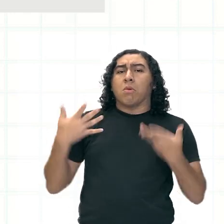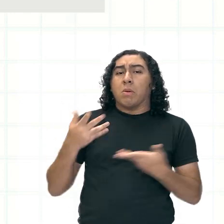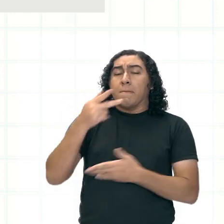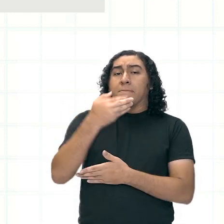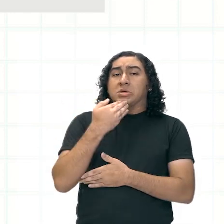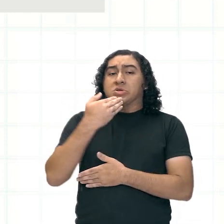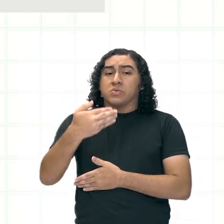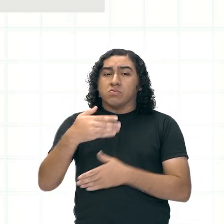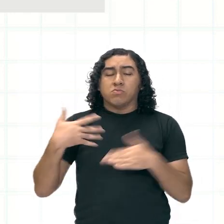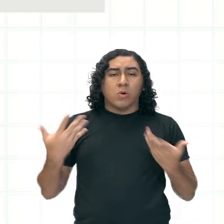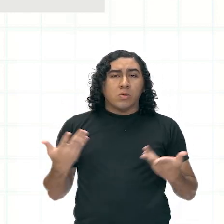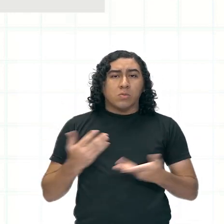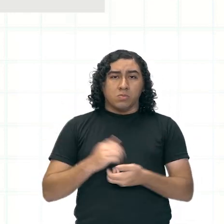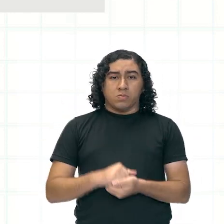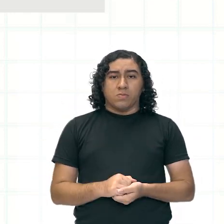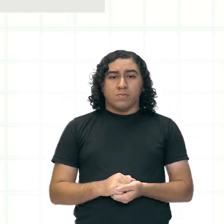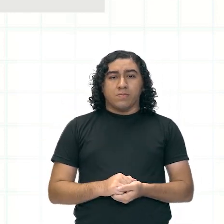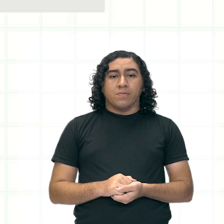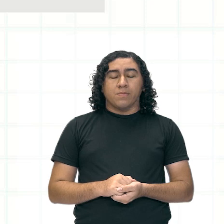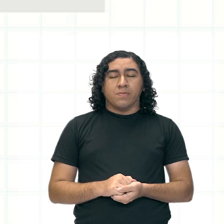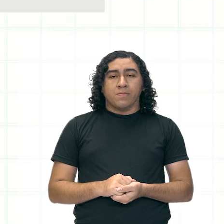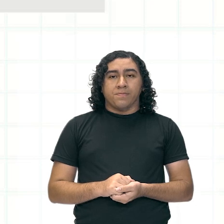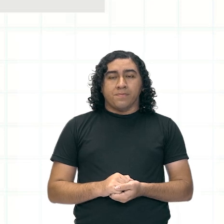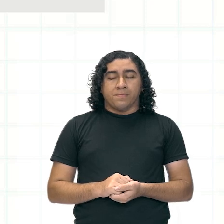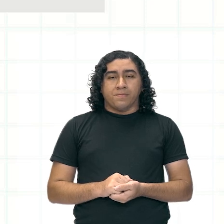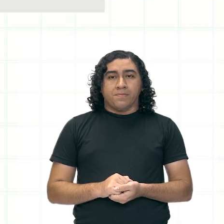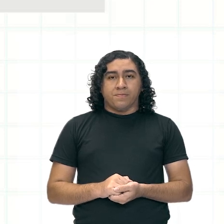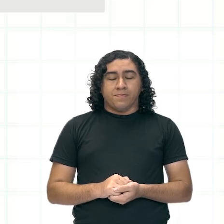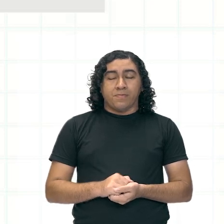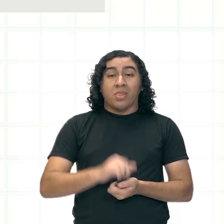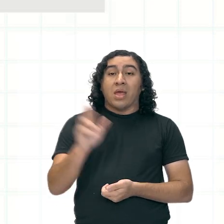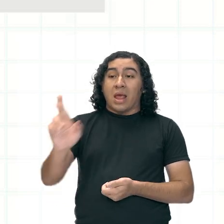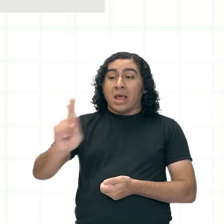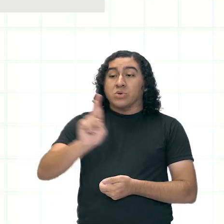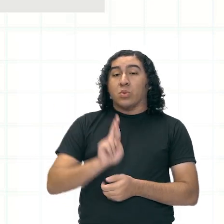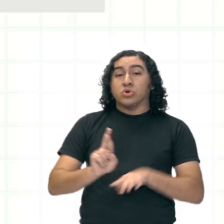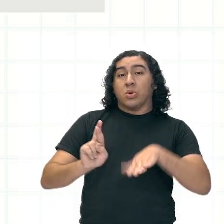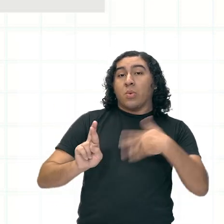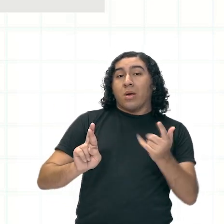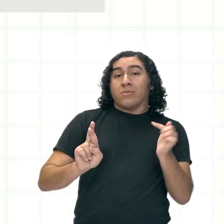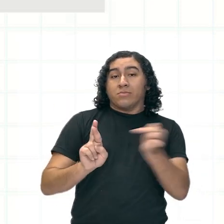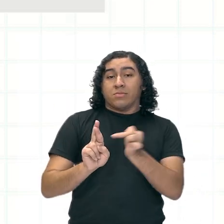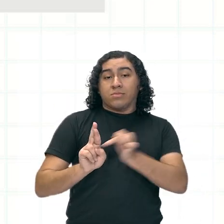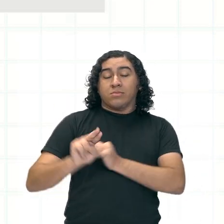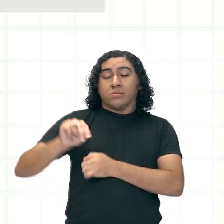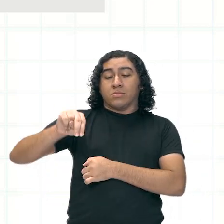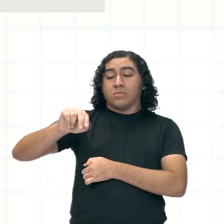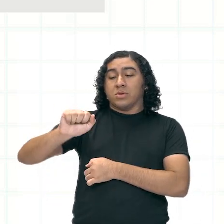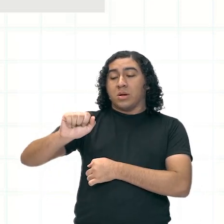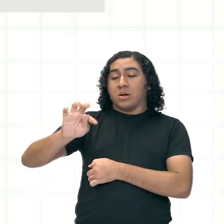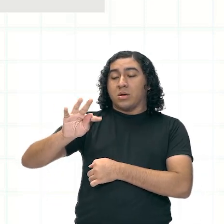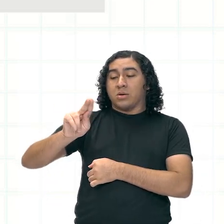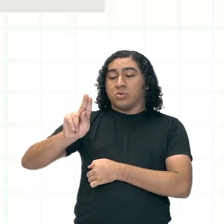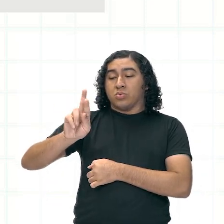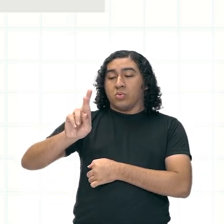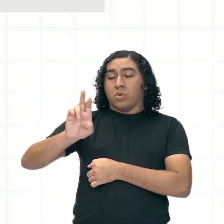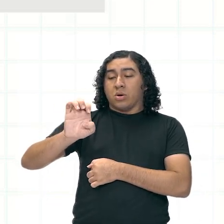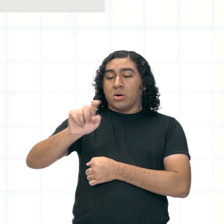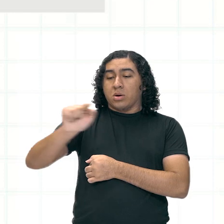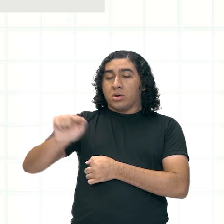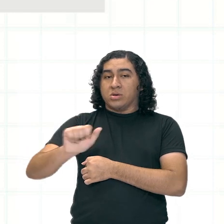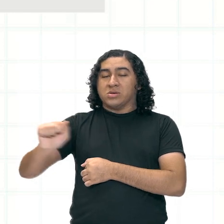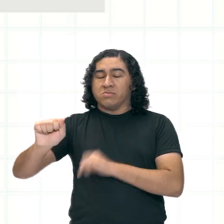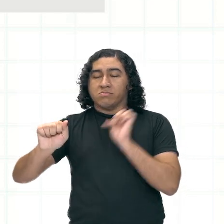a pergunta. Quem pede ajuda? Quem pede ajuda? Resposta: a natureza. Então, a gente identificou